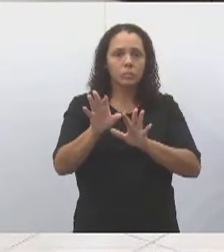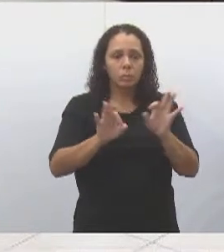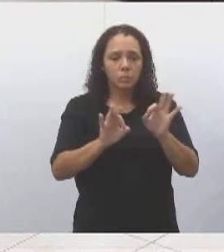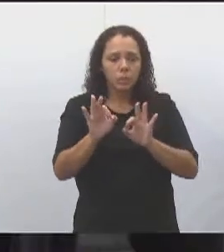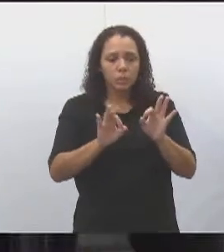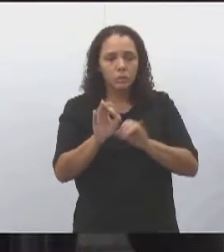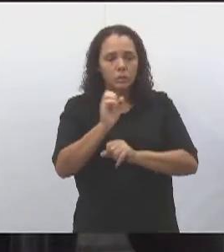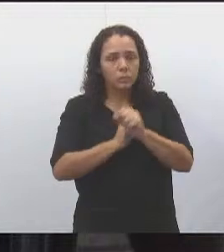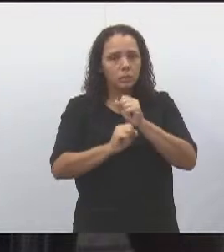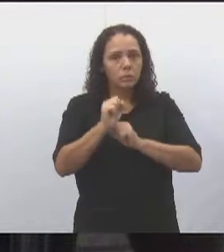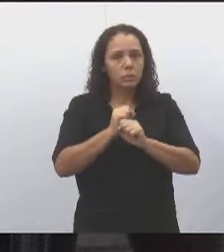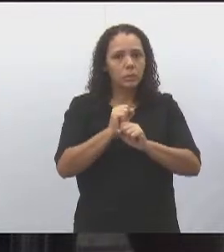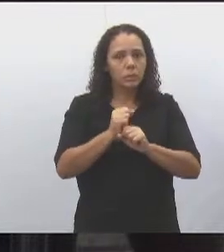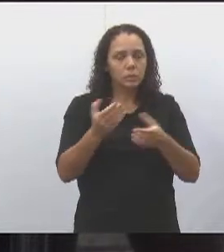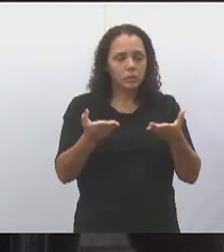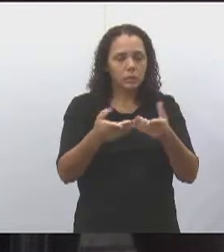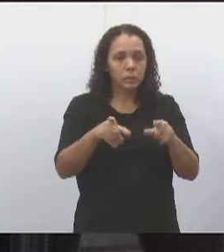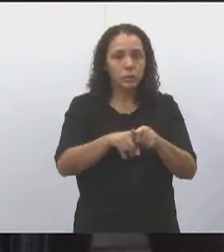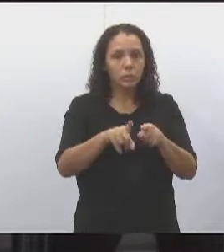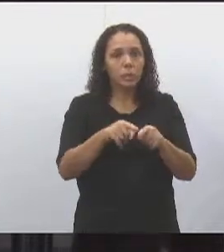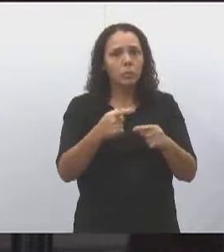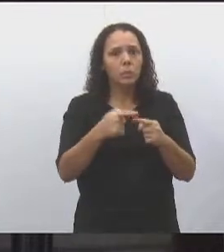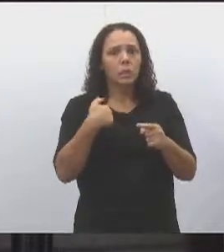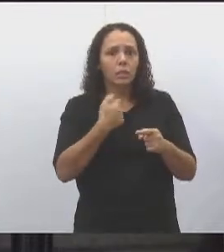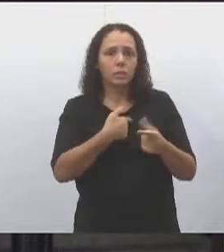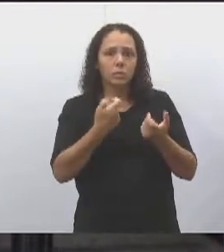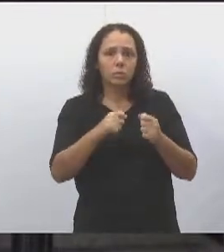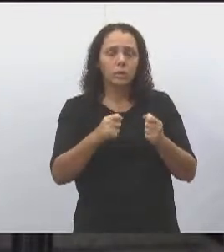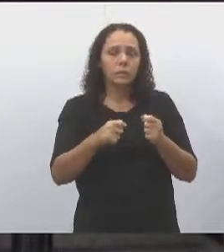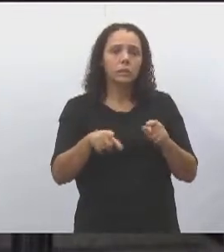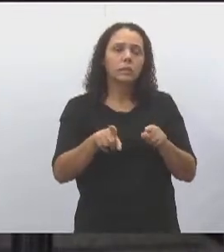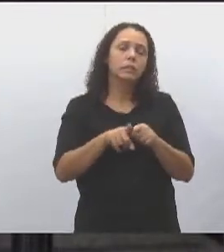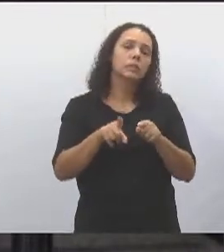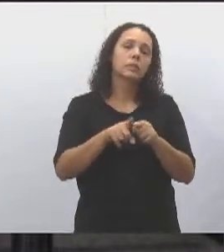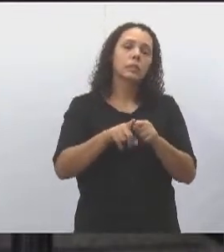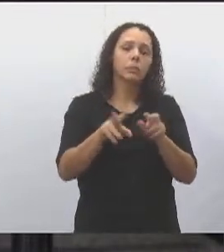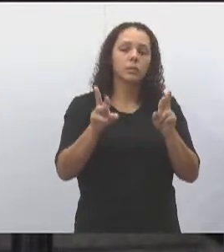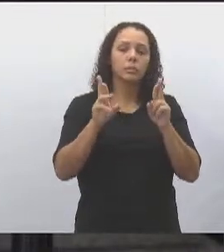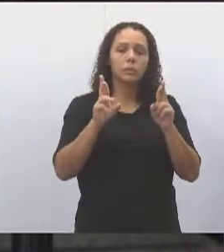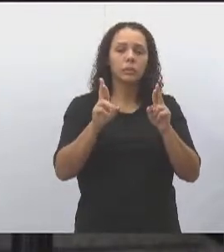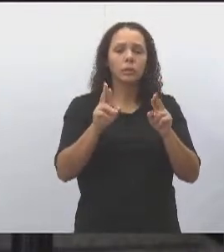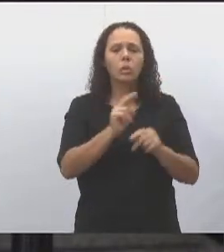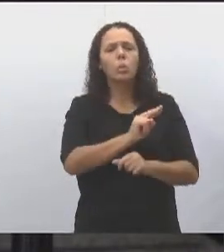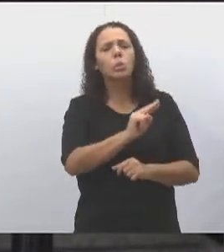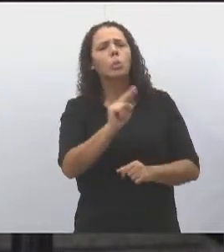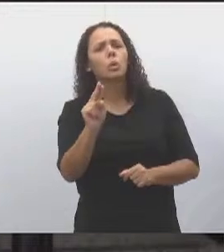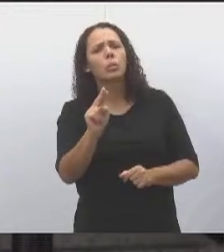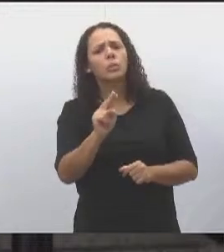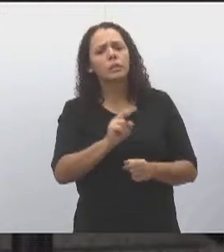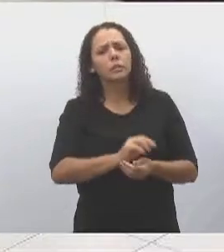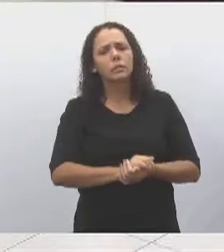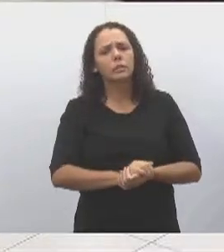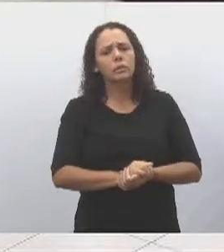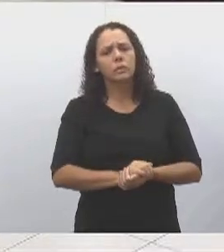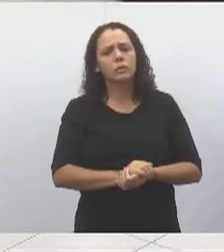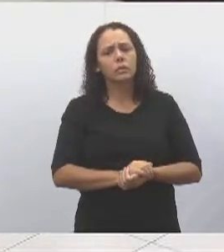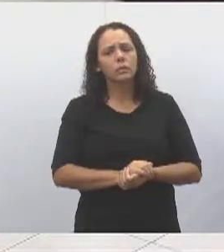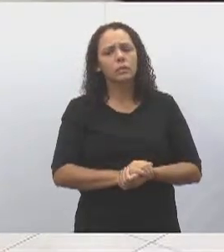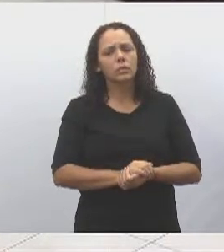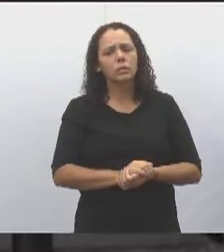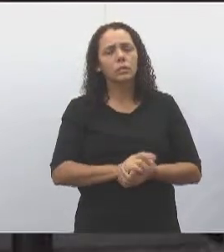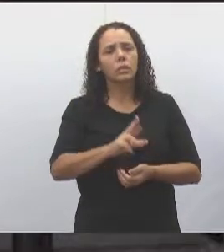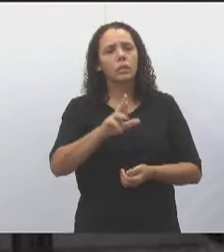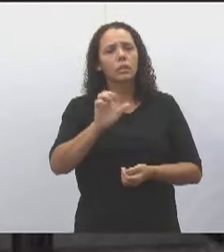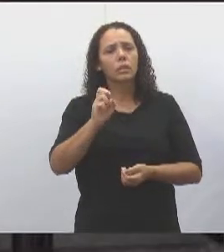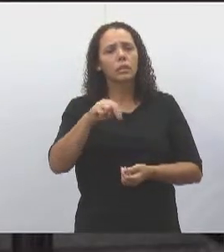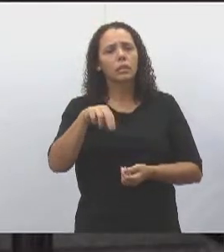que houve do ano passado e desse, porque a gente precisa pegar referente também ao expectativa. Seu nome? Oi? Seu nome?